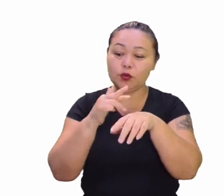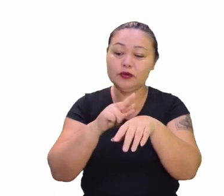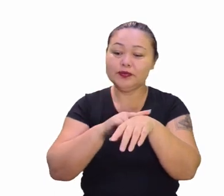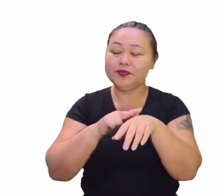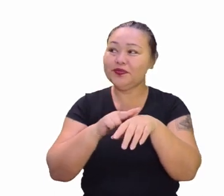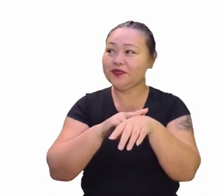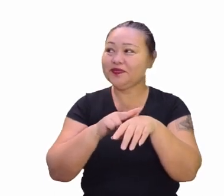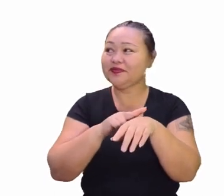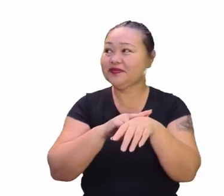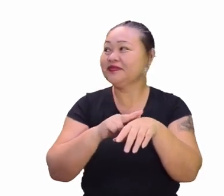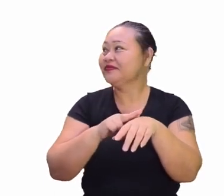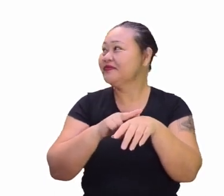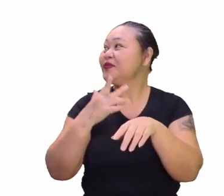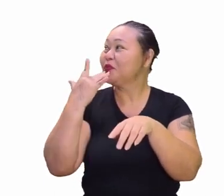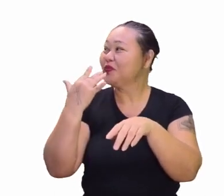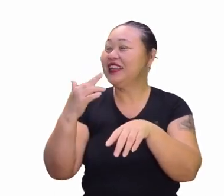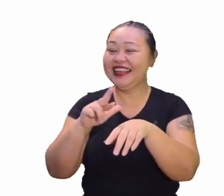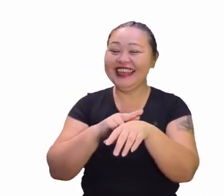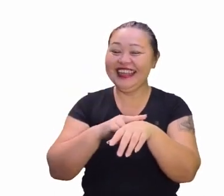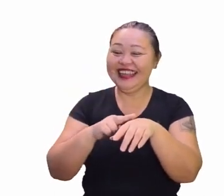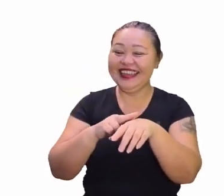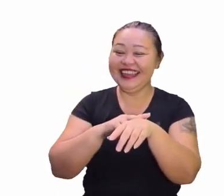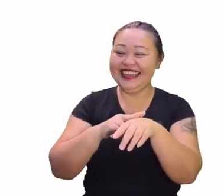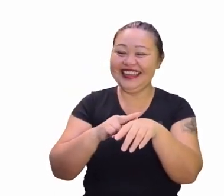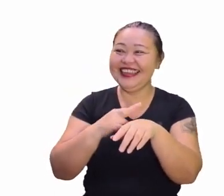roxo. É roxo, né? É Exato. roxo, né, Japa?